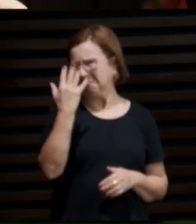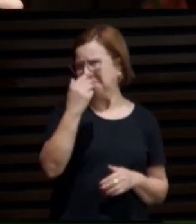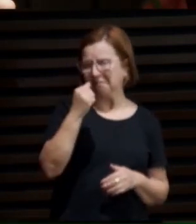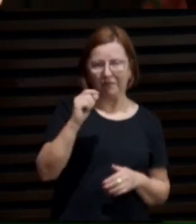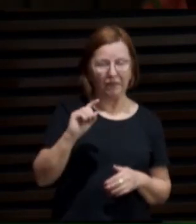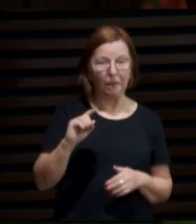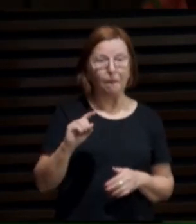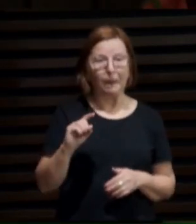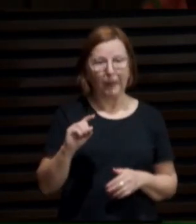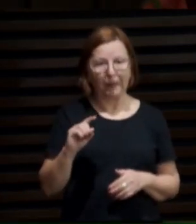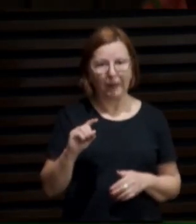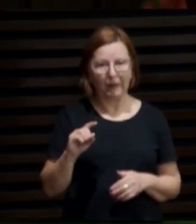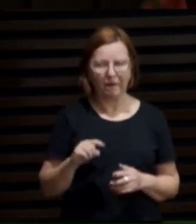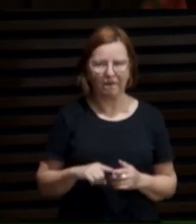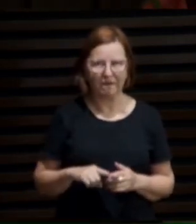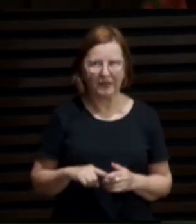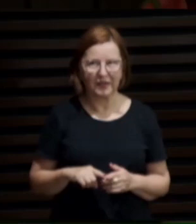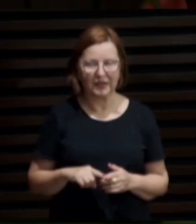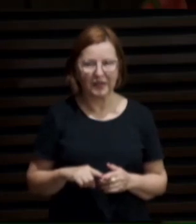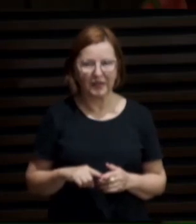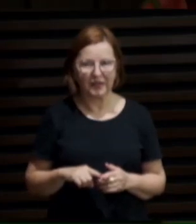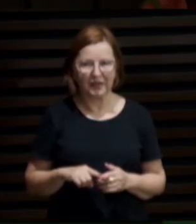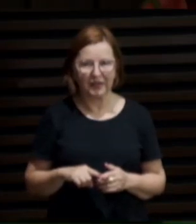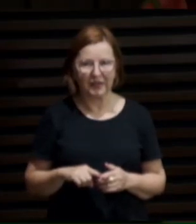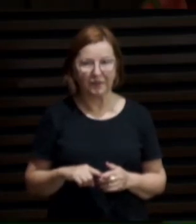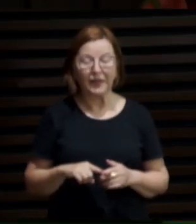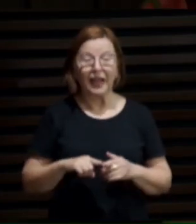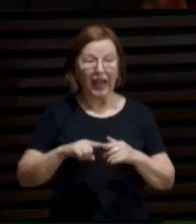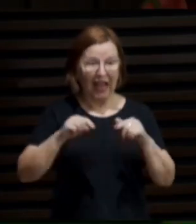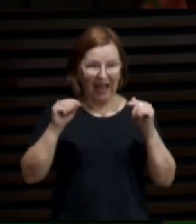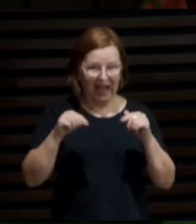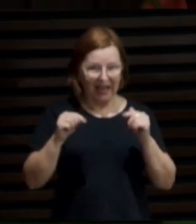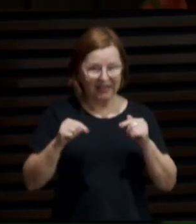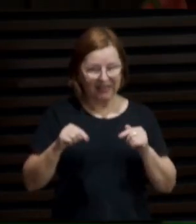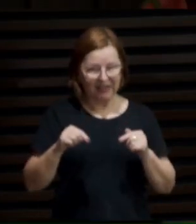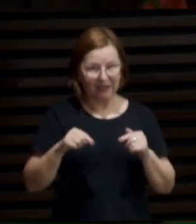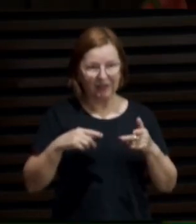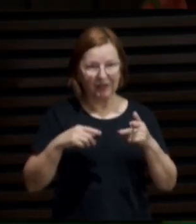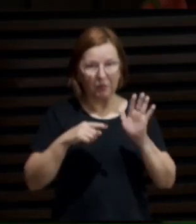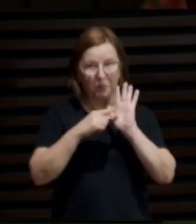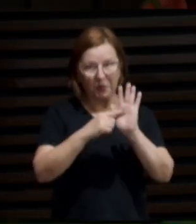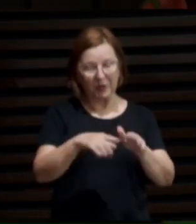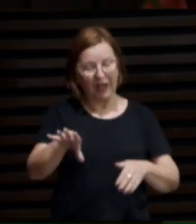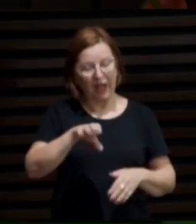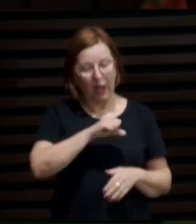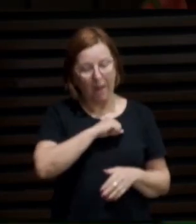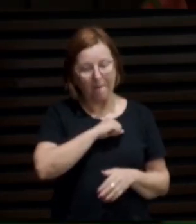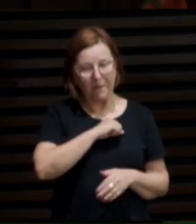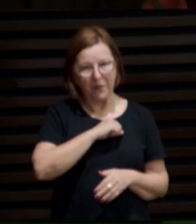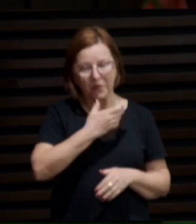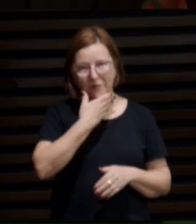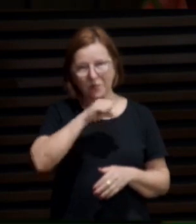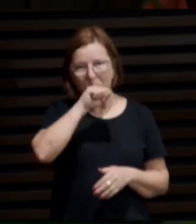Deus e não é um amor nosso para com ele. Ele está dizendo aqui o amor de um pai por seu filho.